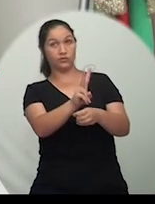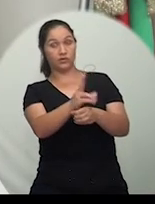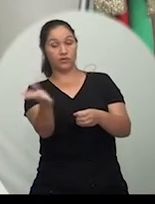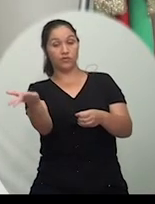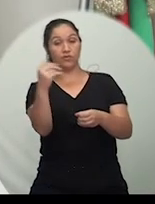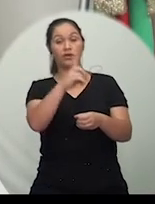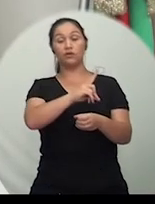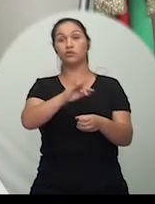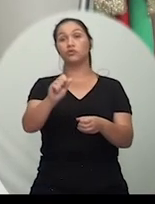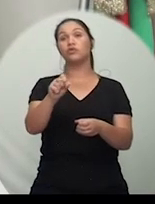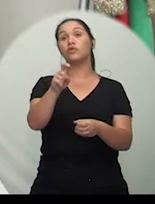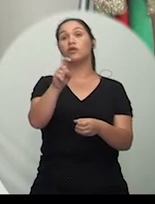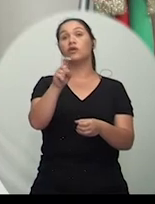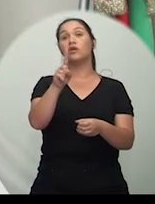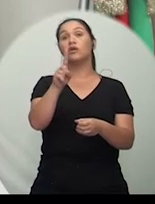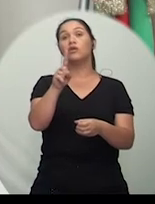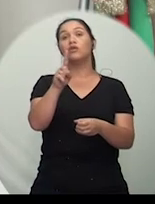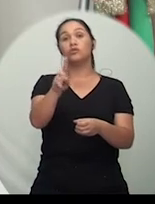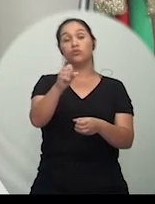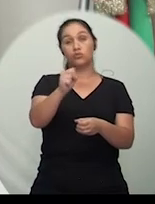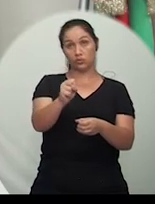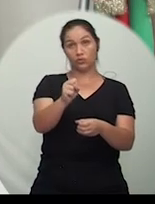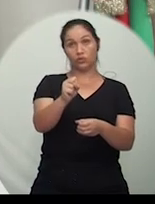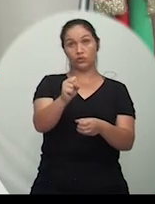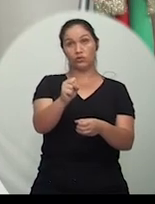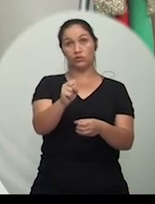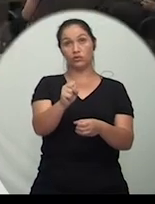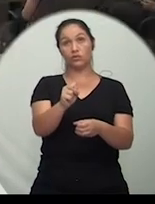dia 18, às 16 horas.